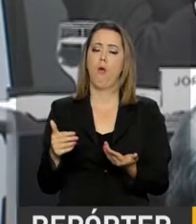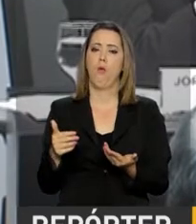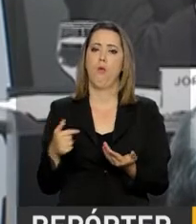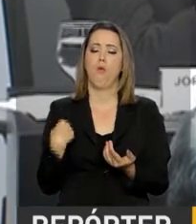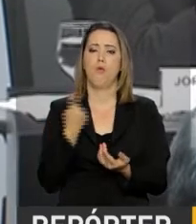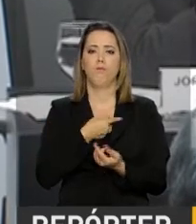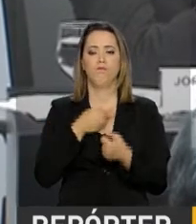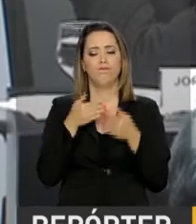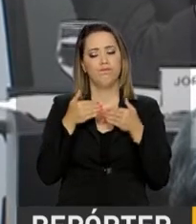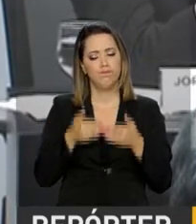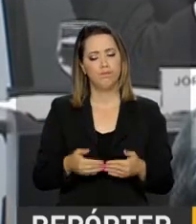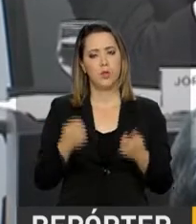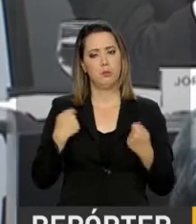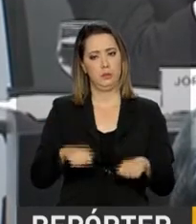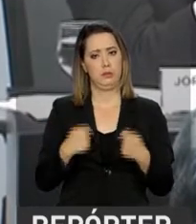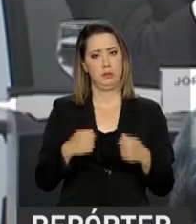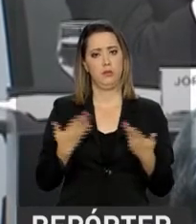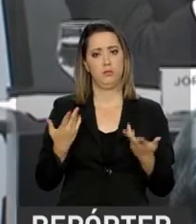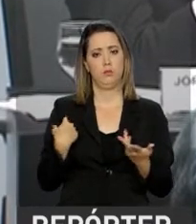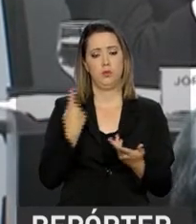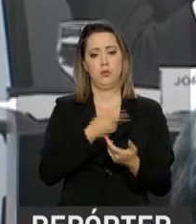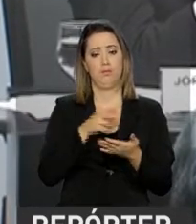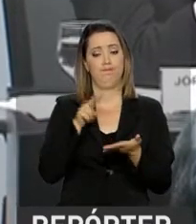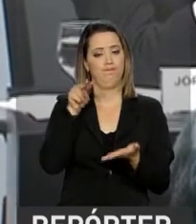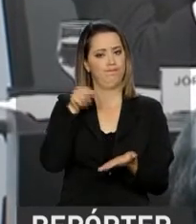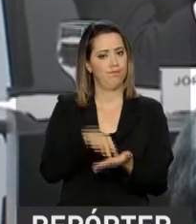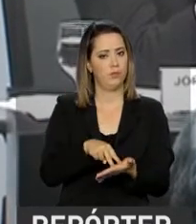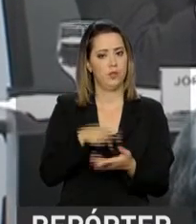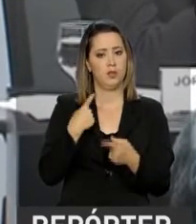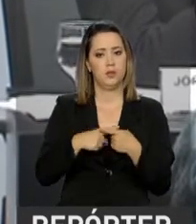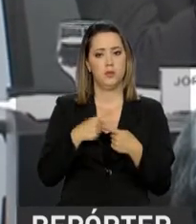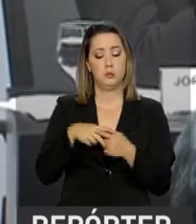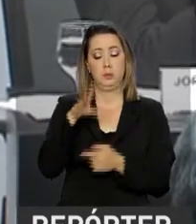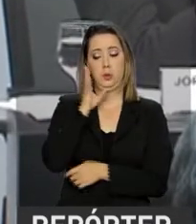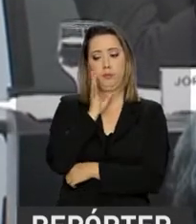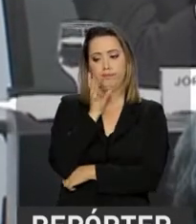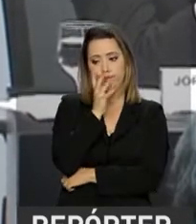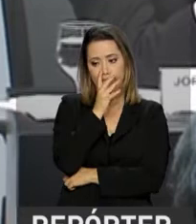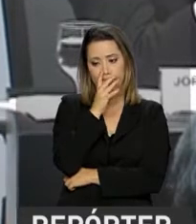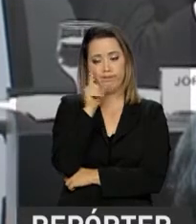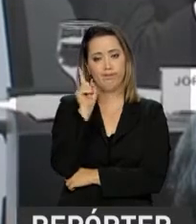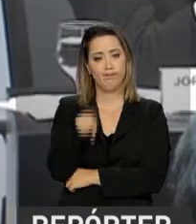fizemos com firmeza e o estamos a fazer porque o que estamos a assistir